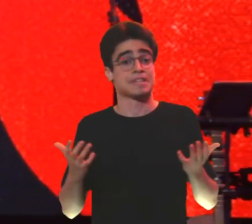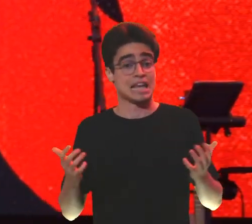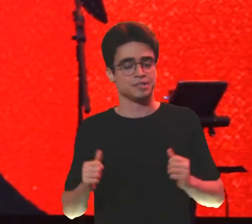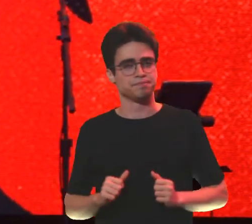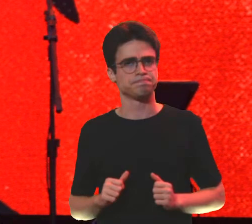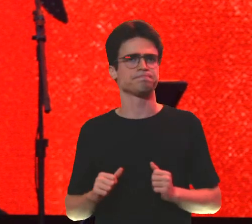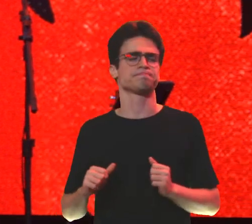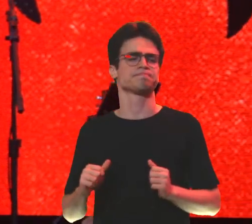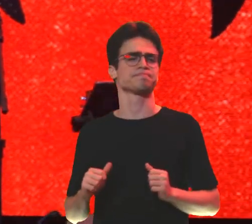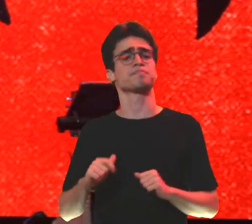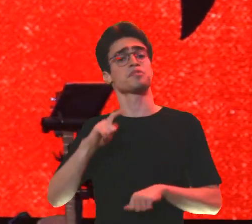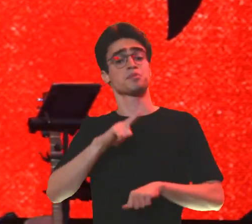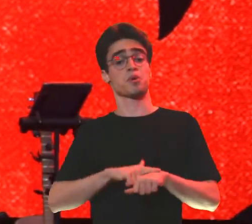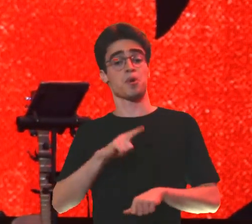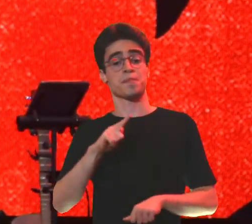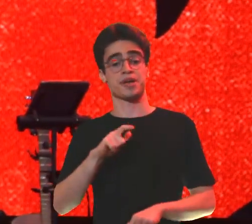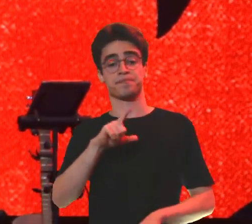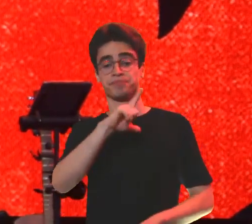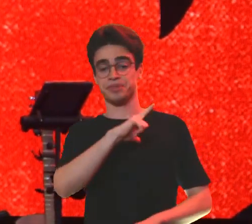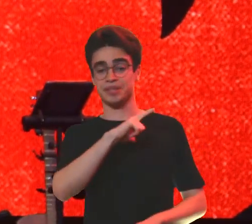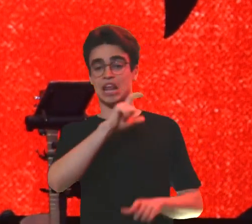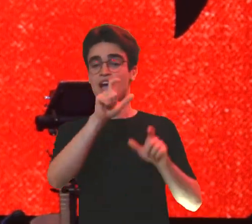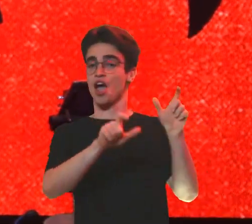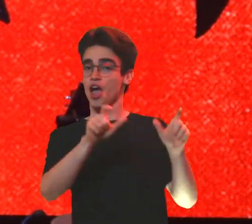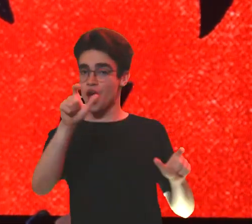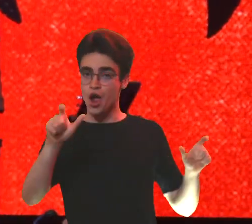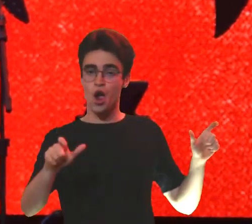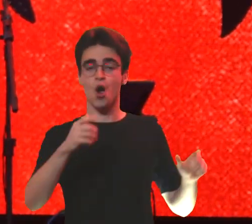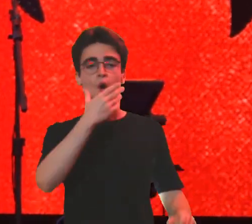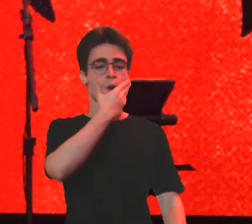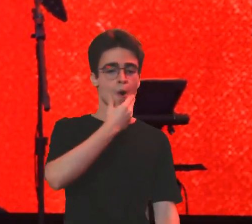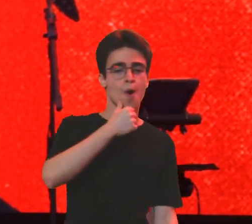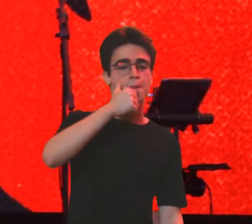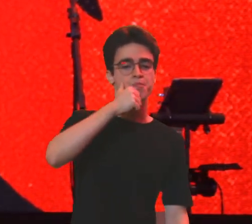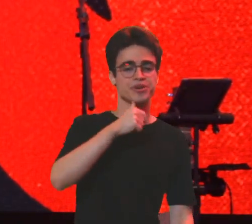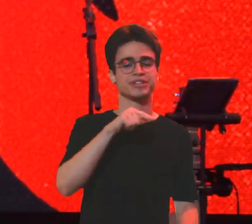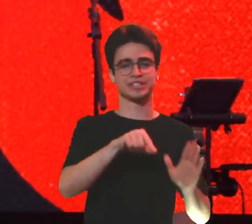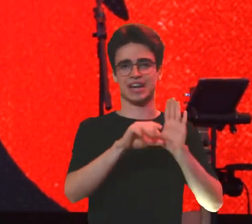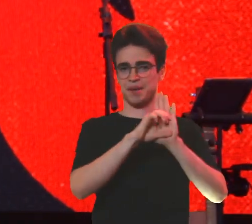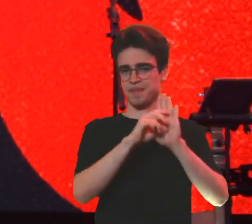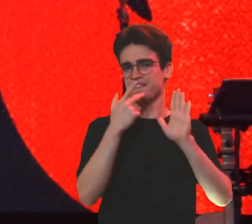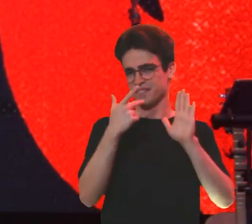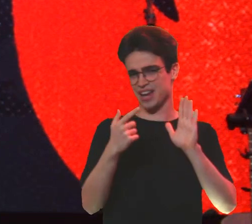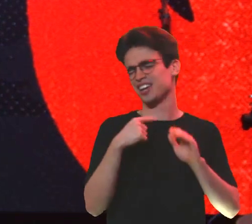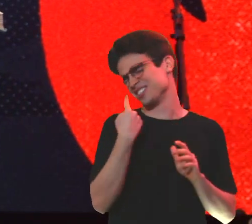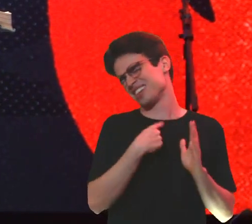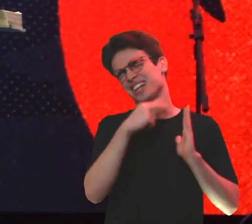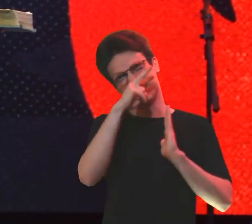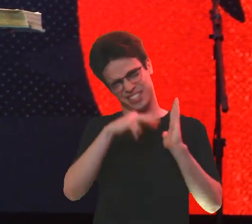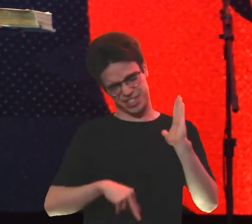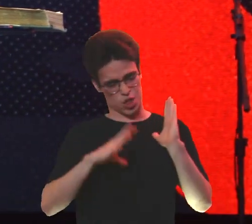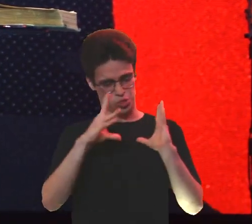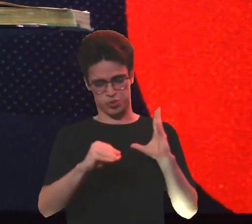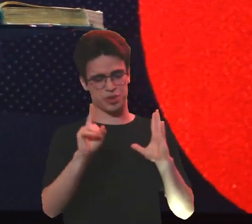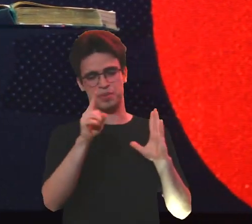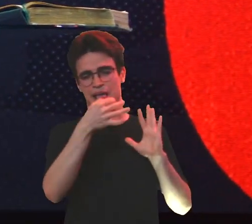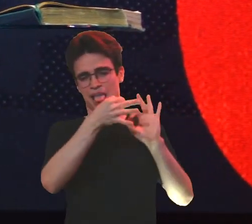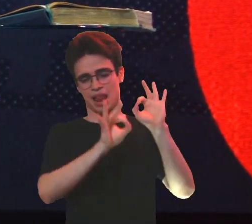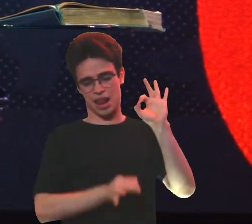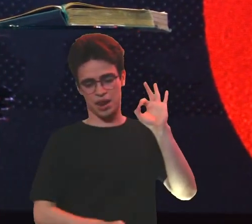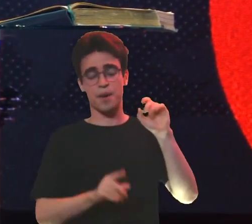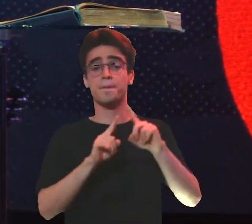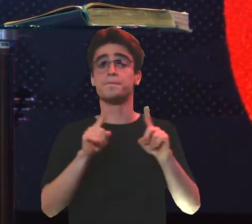Quando nós olhamos para esses homens e mulheres que fala aqui nesse capítulo, a gente não leu porque é um capítulo bem extenso, mas ele começa